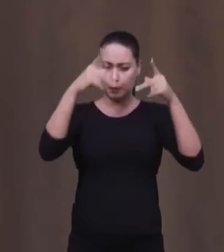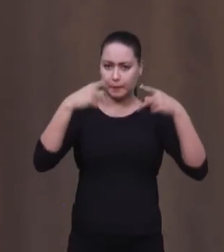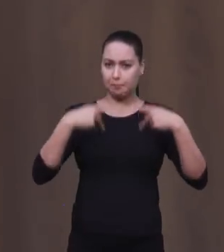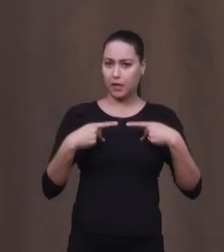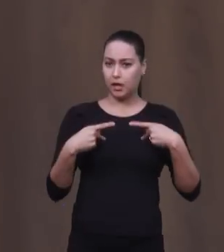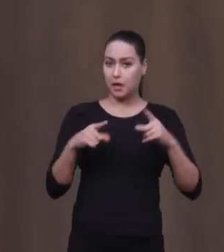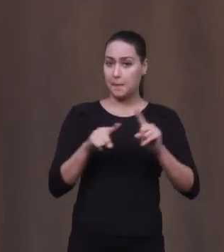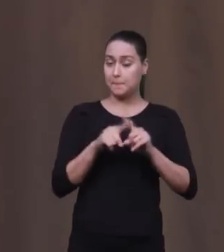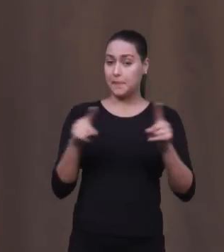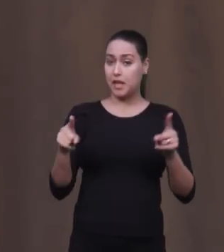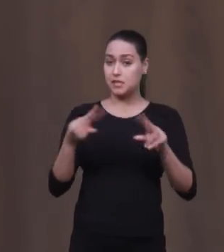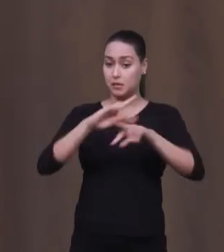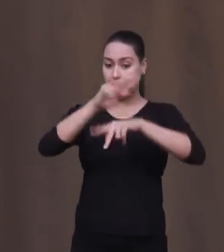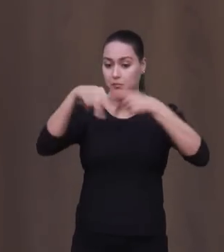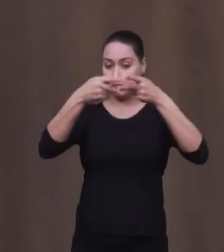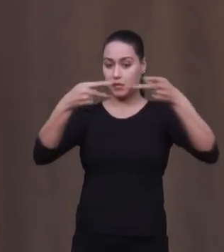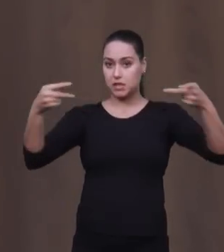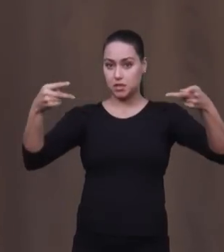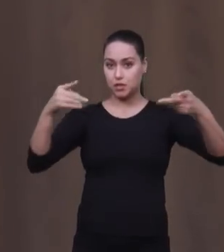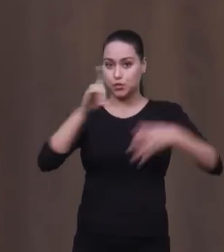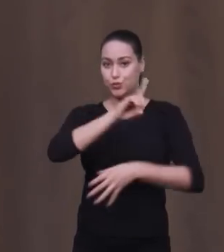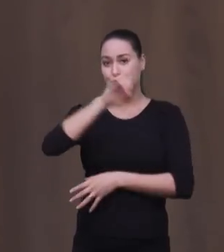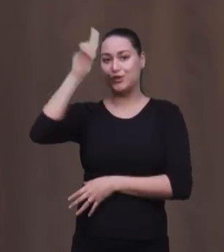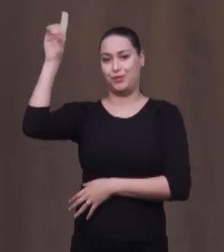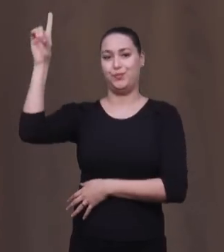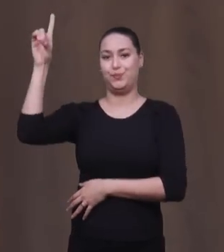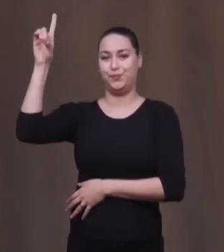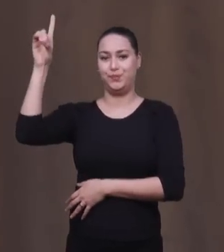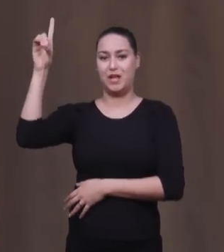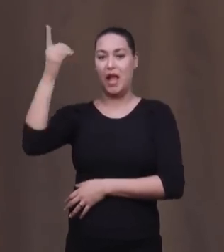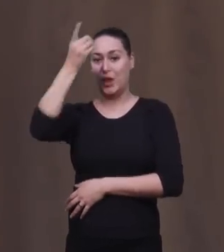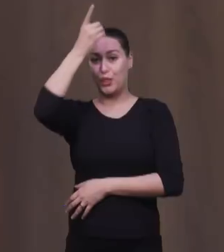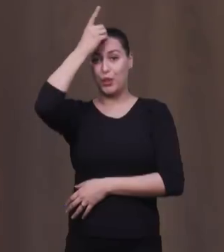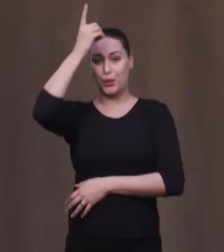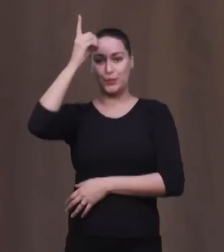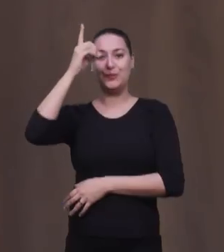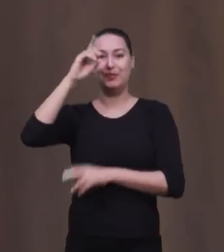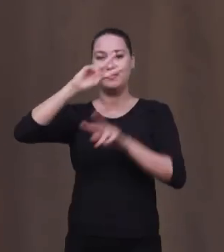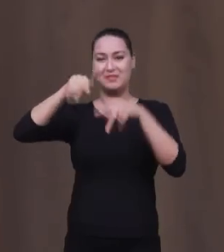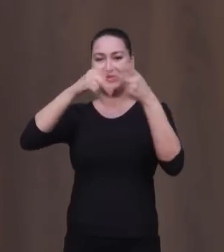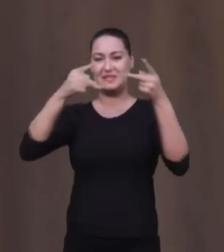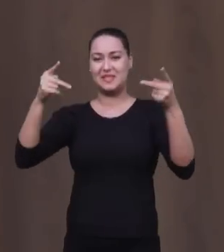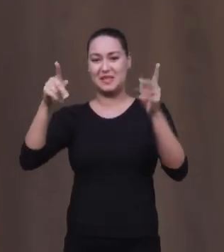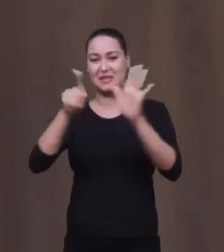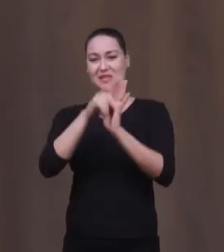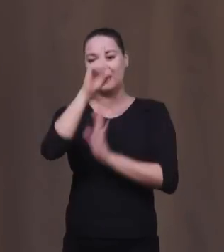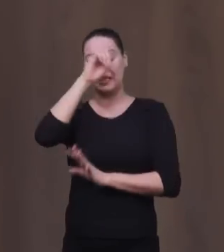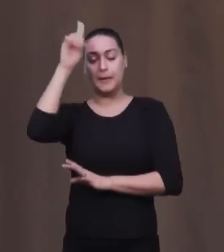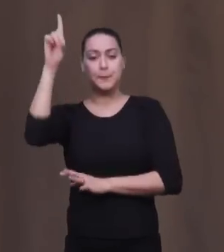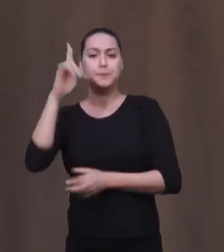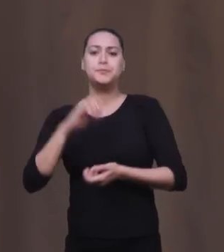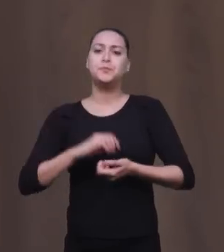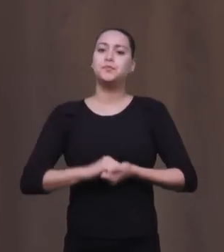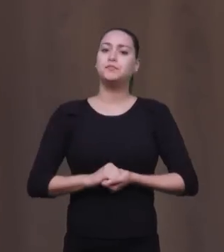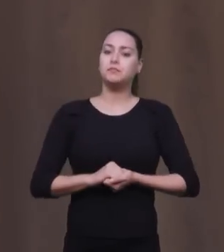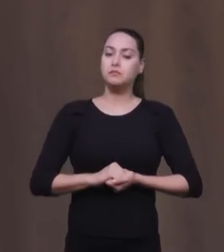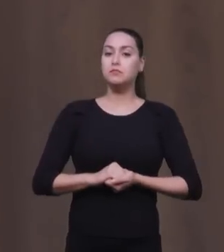assim, não vem de vós, mas é dom de Deus. Então, na verdade, considerar-se salvo